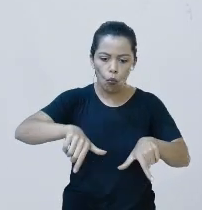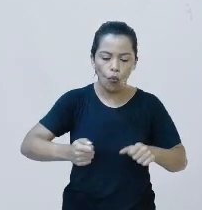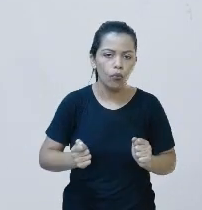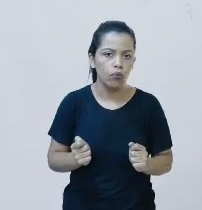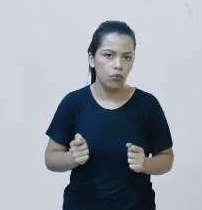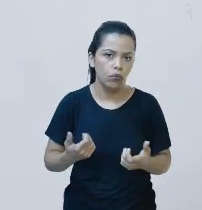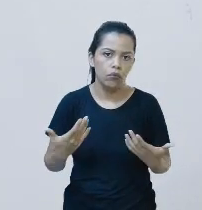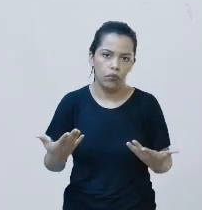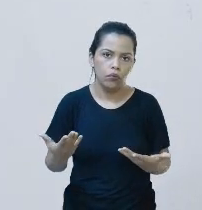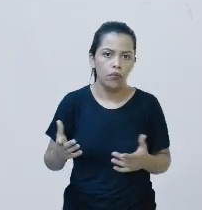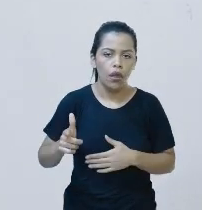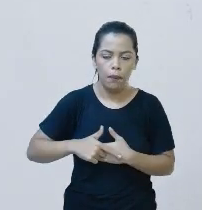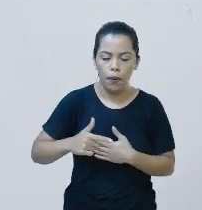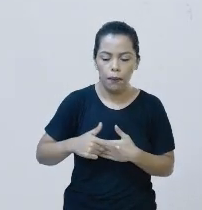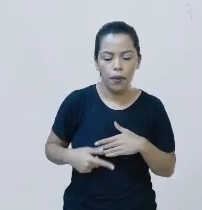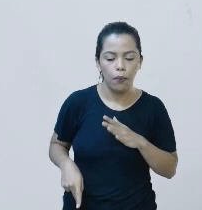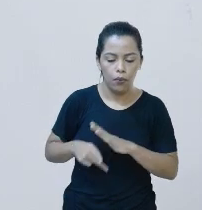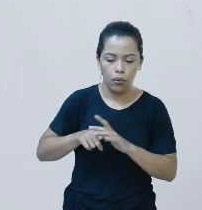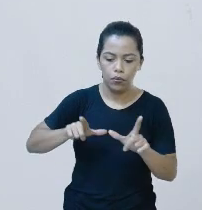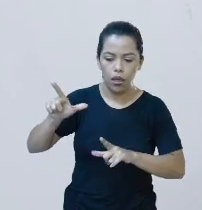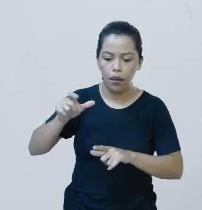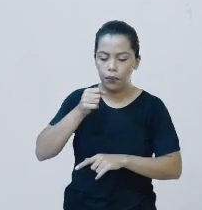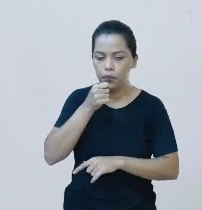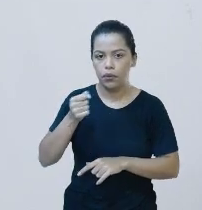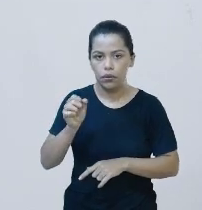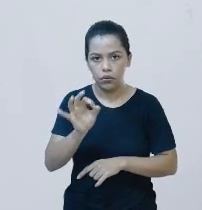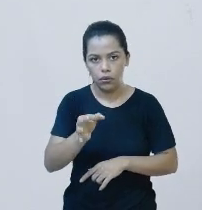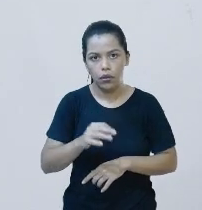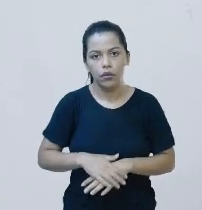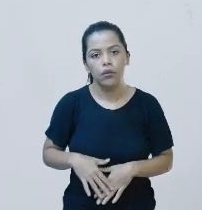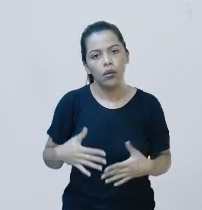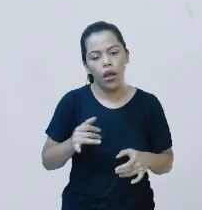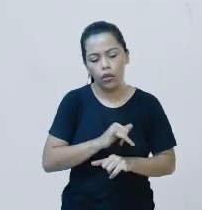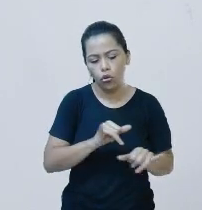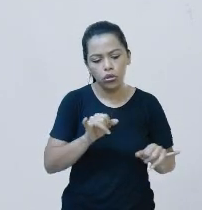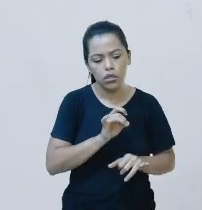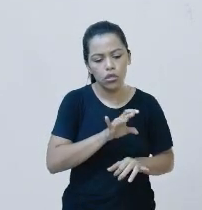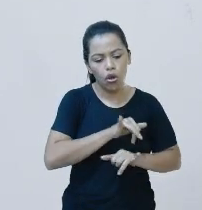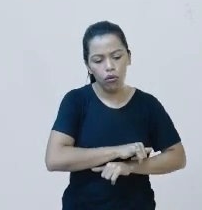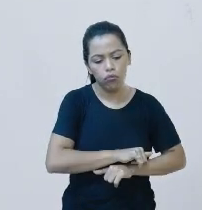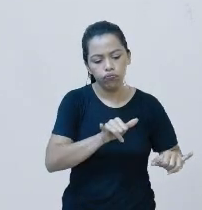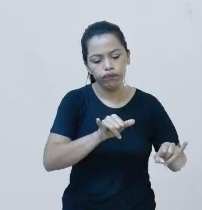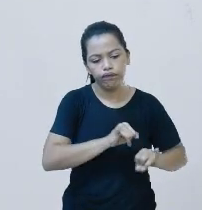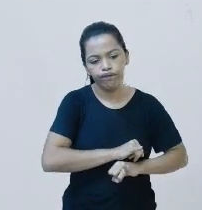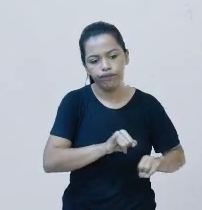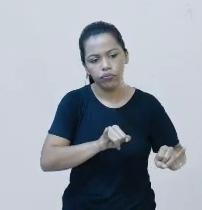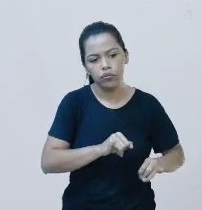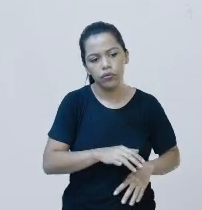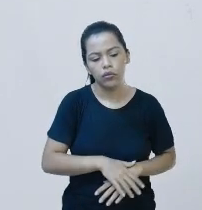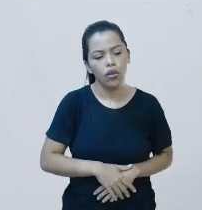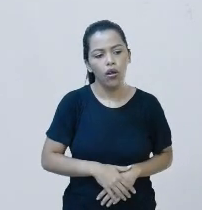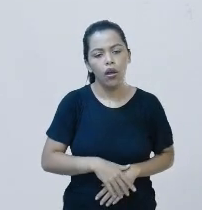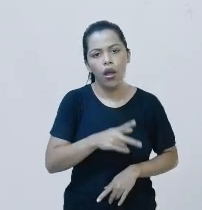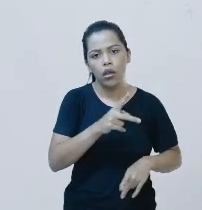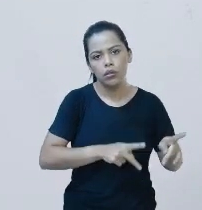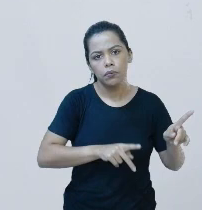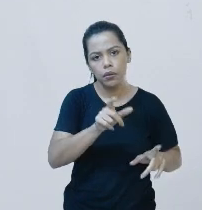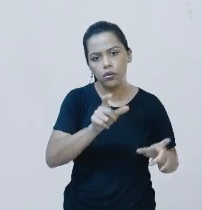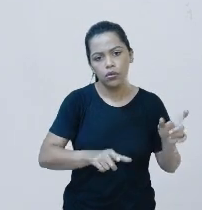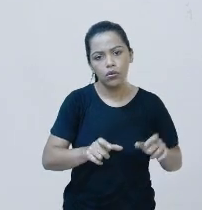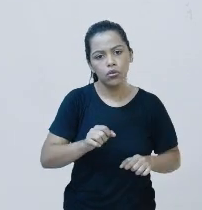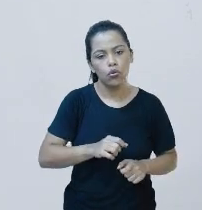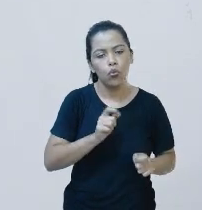Isso é papel da reportagem, tá certo? A notícia vai simplesmente informar o público ali o